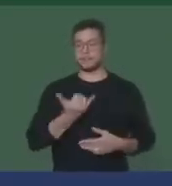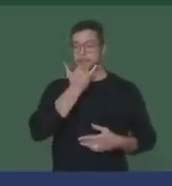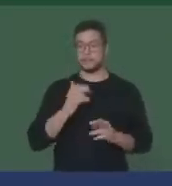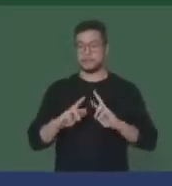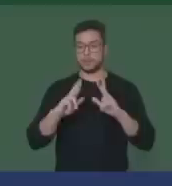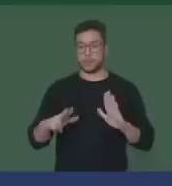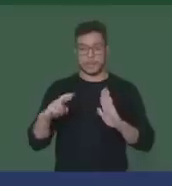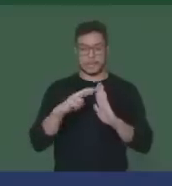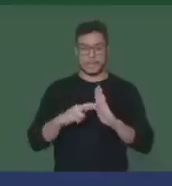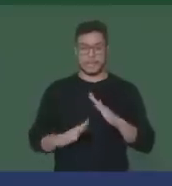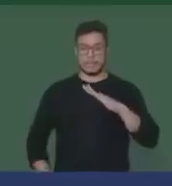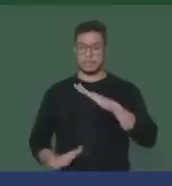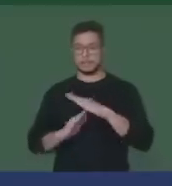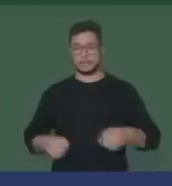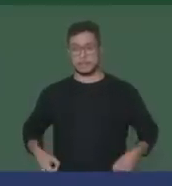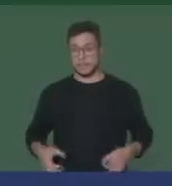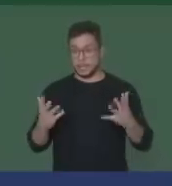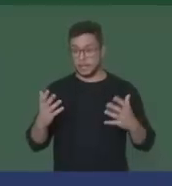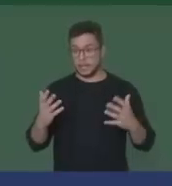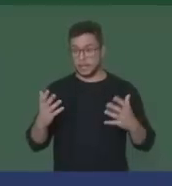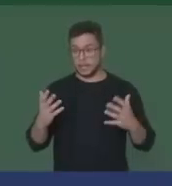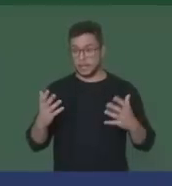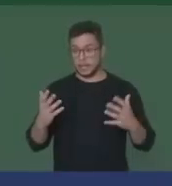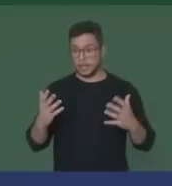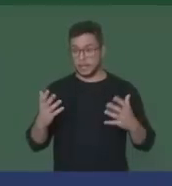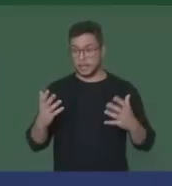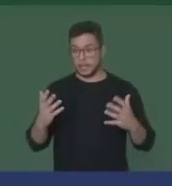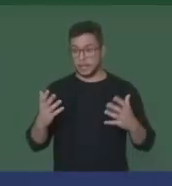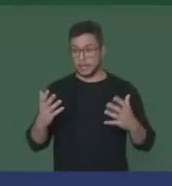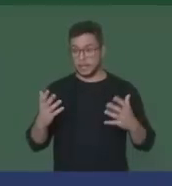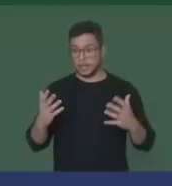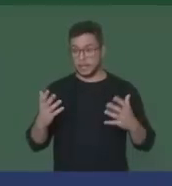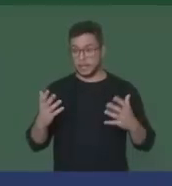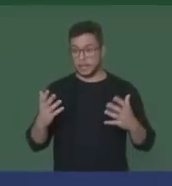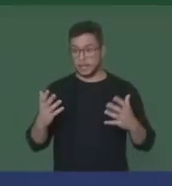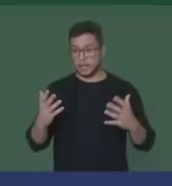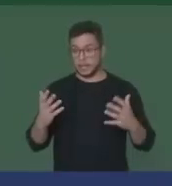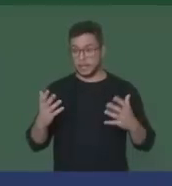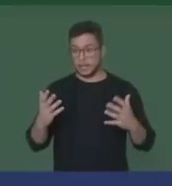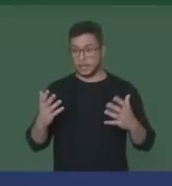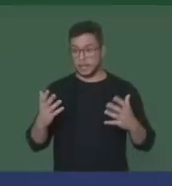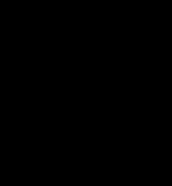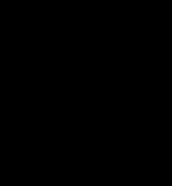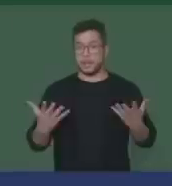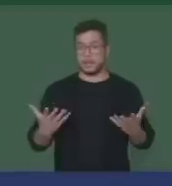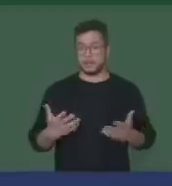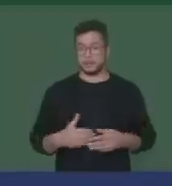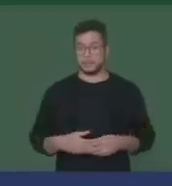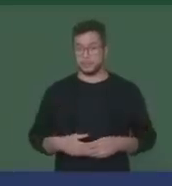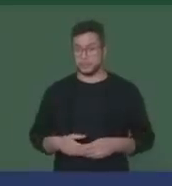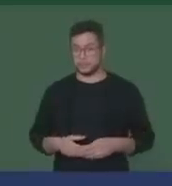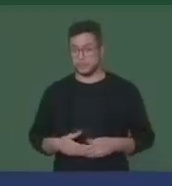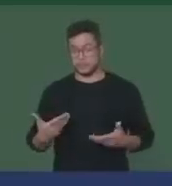teto de gasto. Esse é o arcabouço que autoriza gasto público, na verdade. O